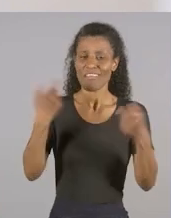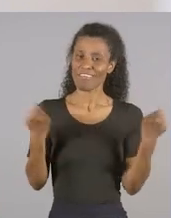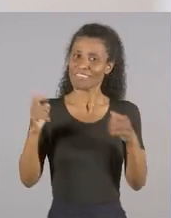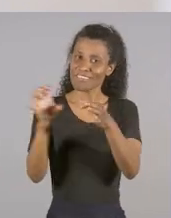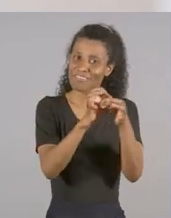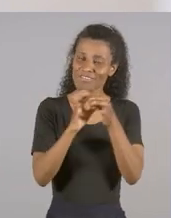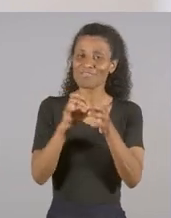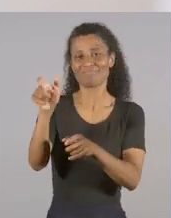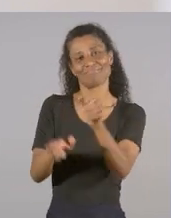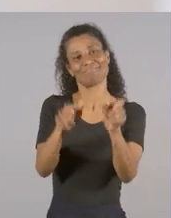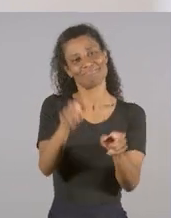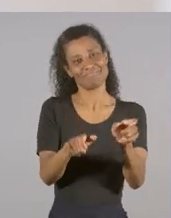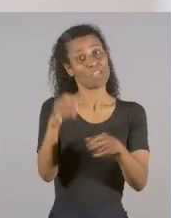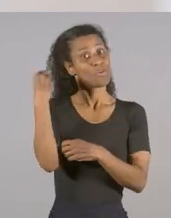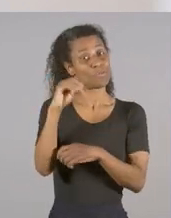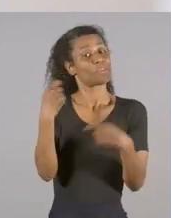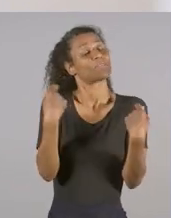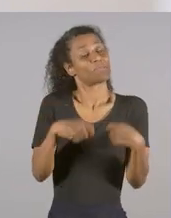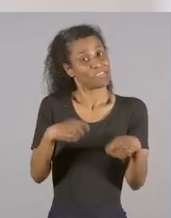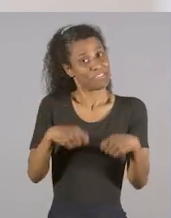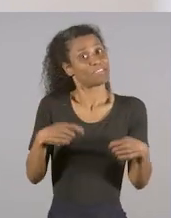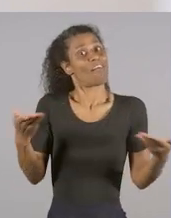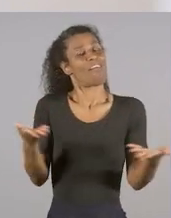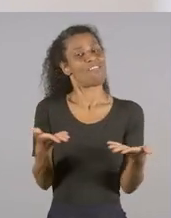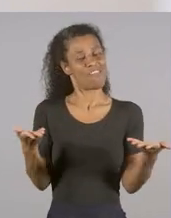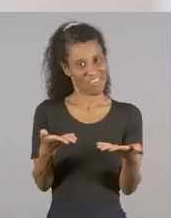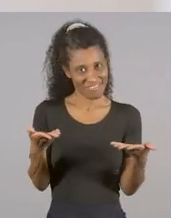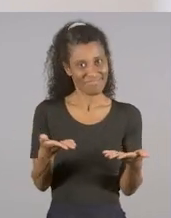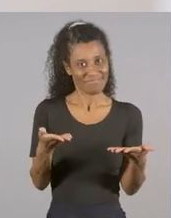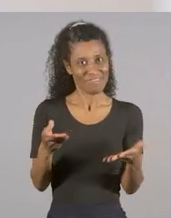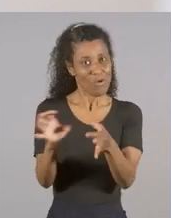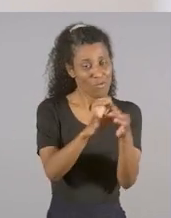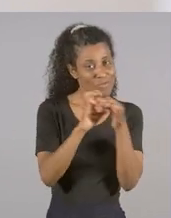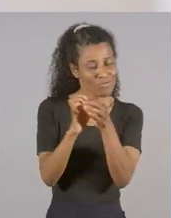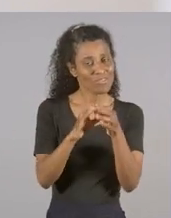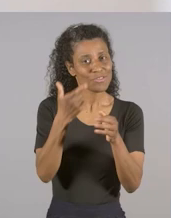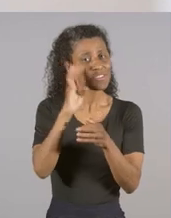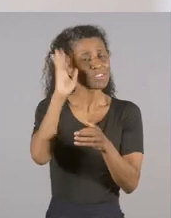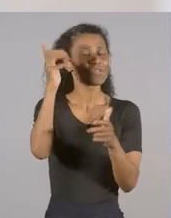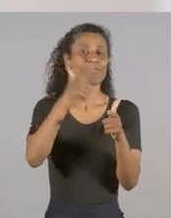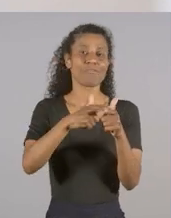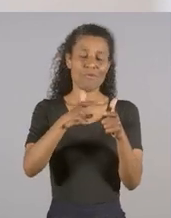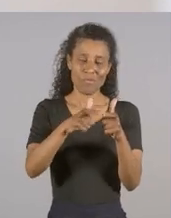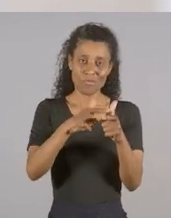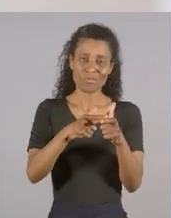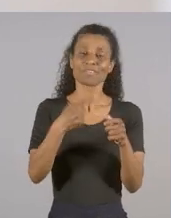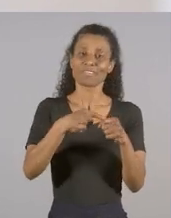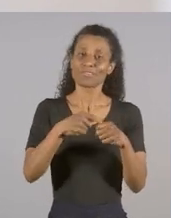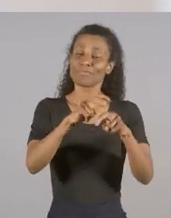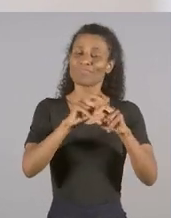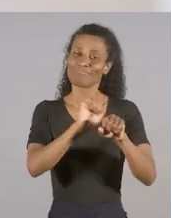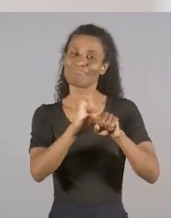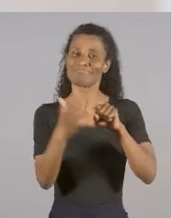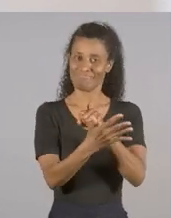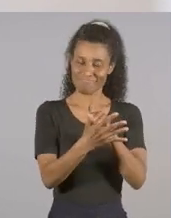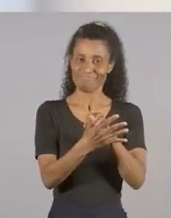as pessoas. E é disso que Porto Alegre precisa agora, de união para sair da crise gerada pela